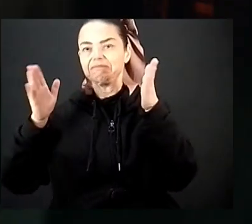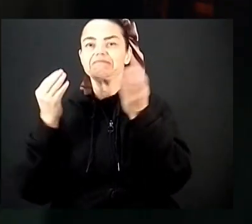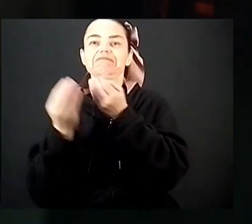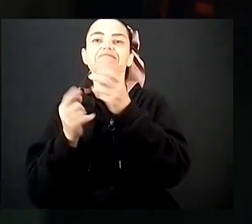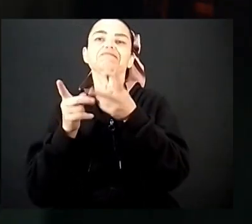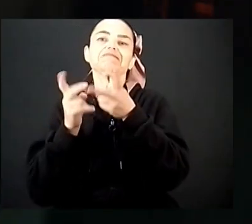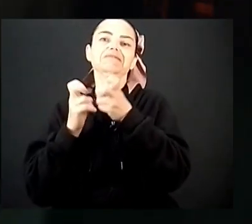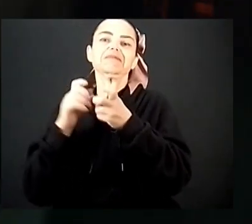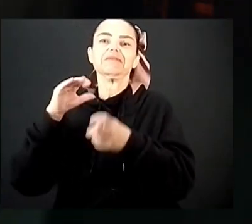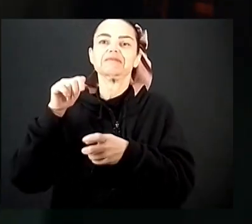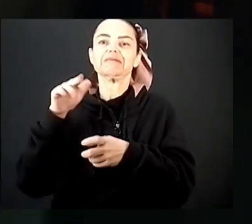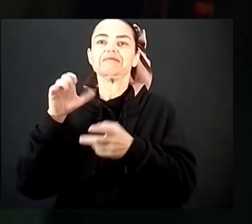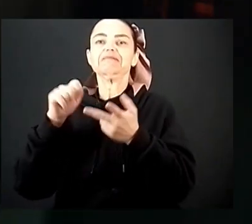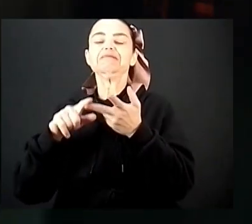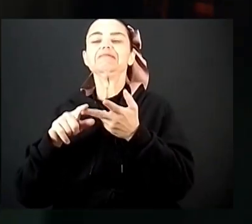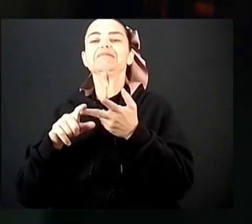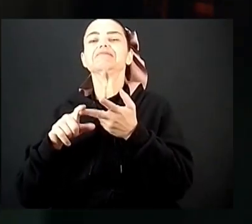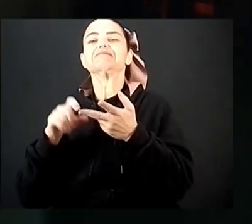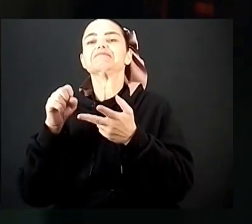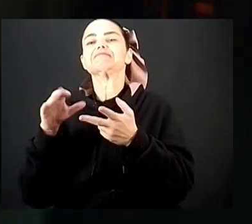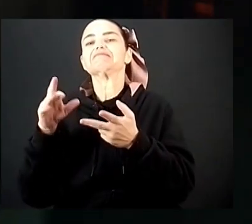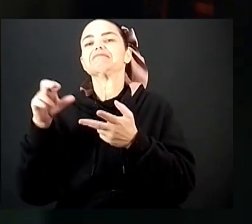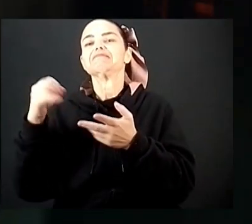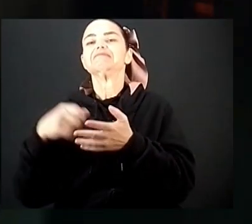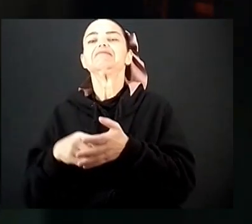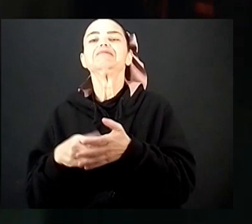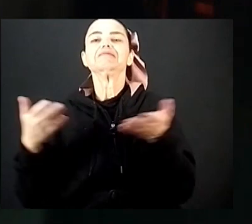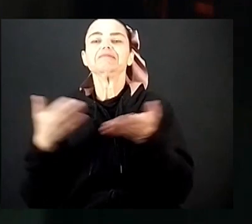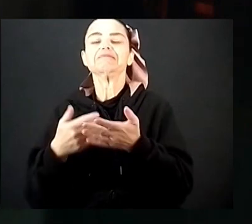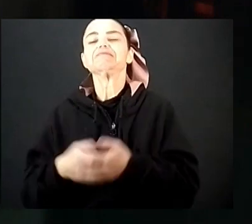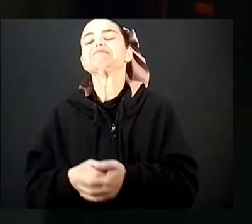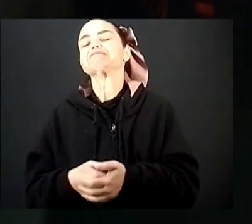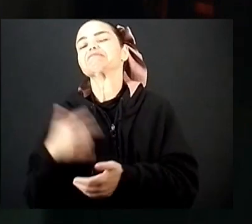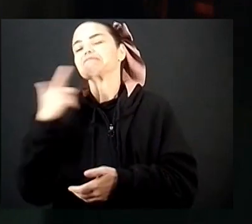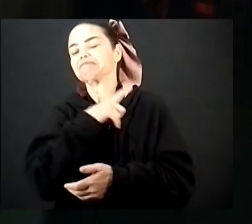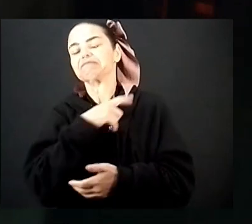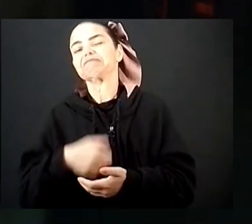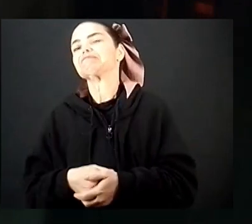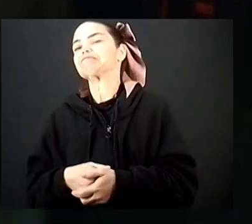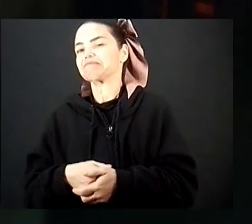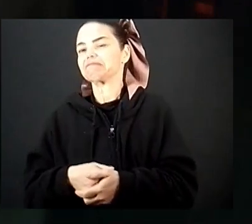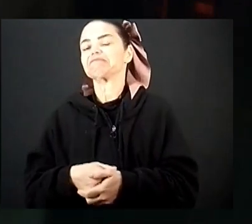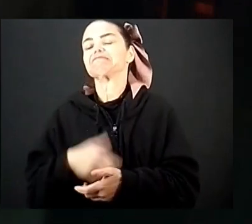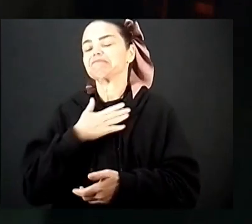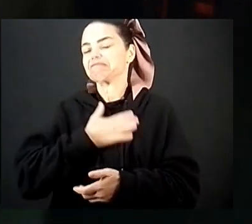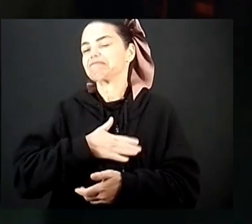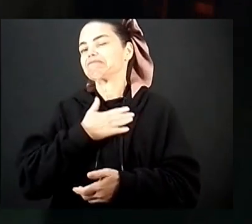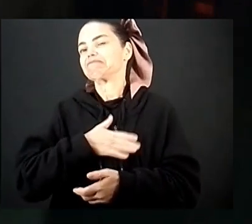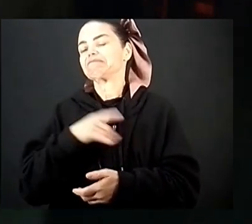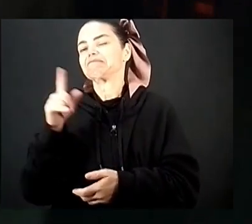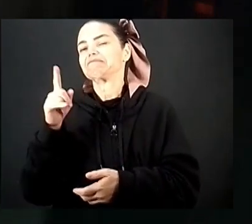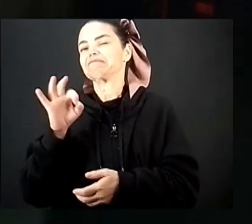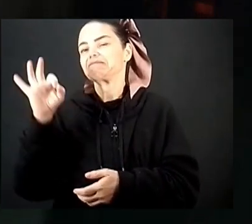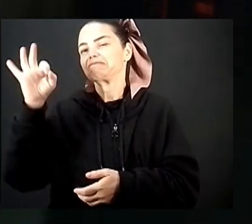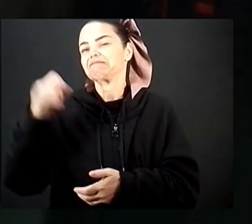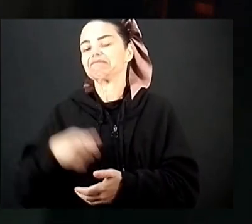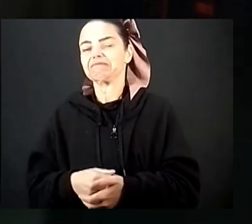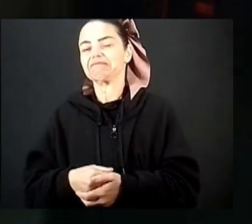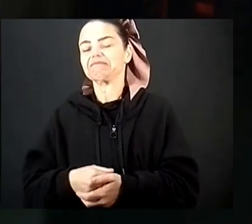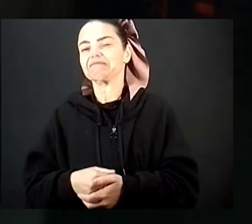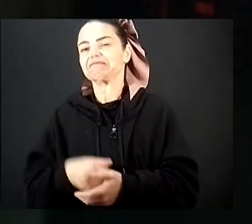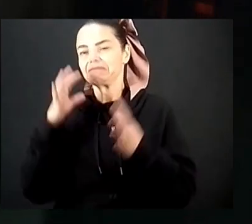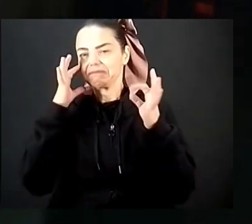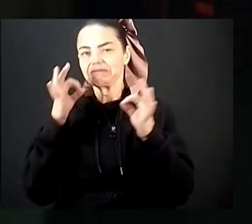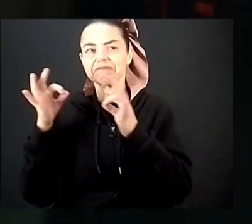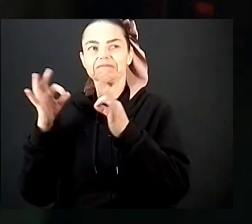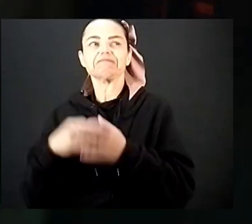Camila e o Dr. Ciro falando com a gente aqui hoje. E se a gente consegue fazer isso com 1% das pessoas que estão assistindo a gente